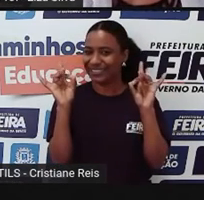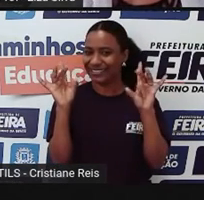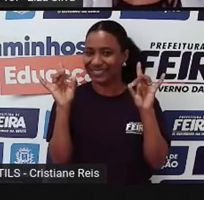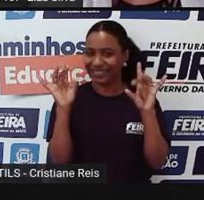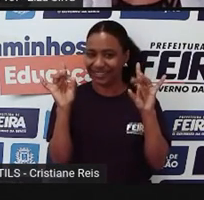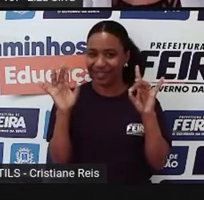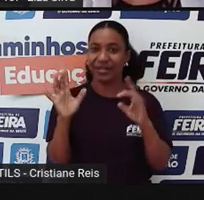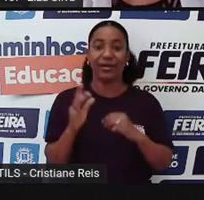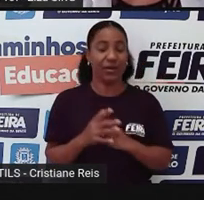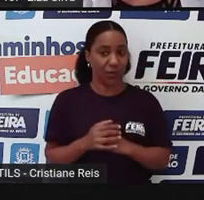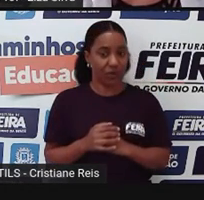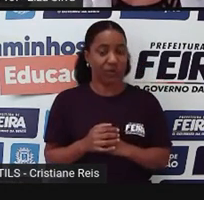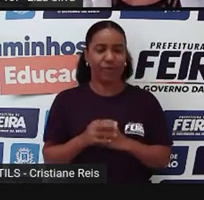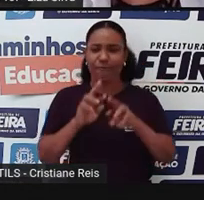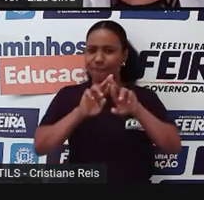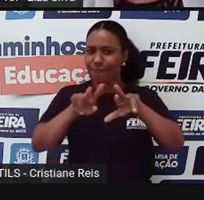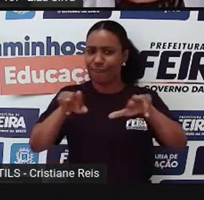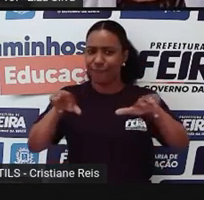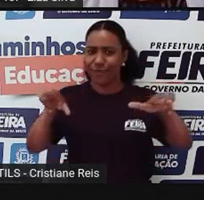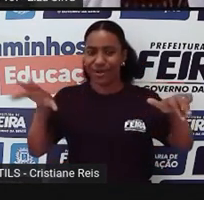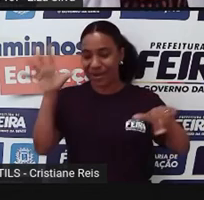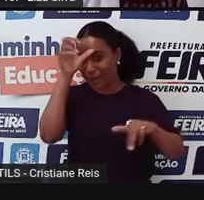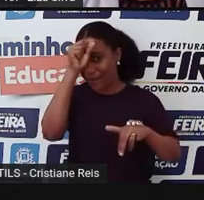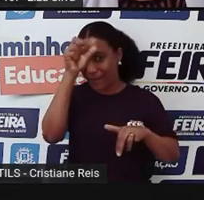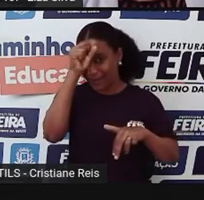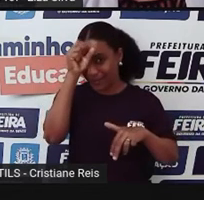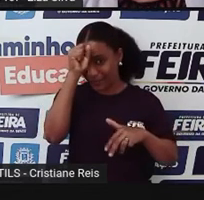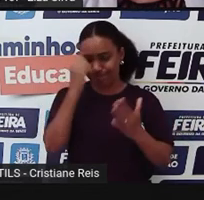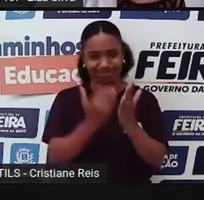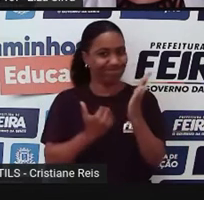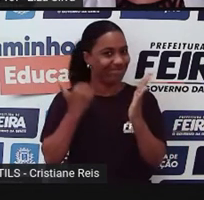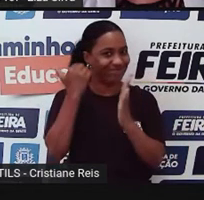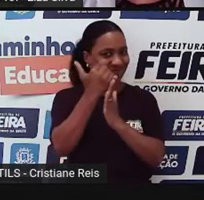nós vamos desenvolver várias aprendizagens